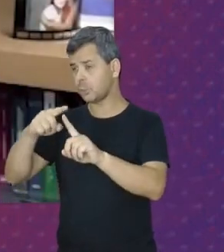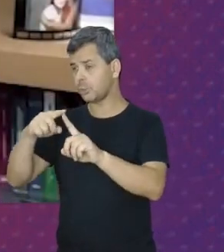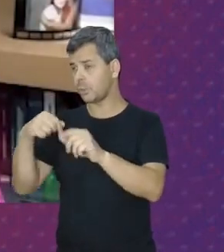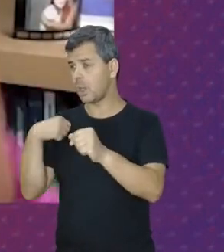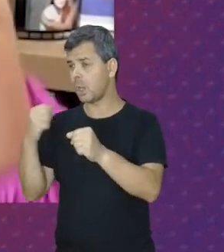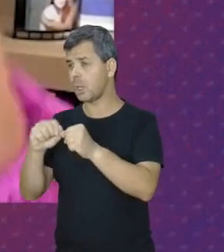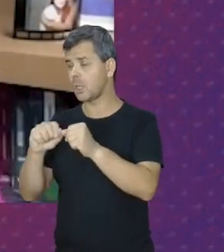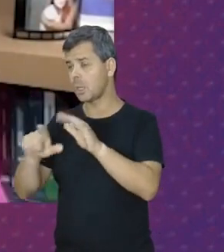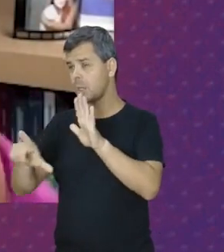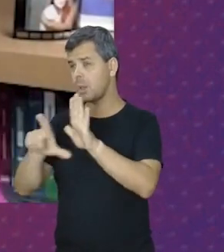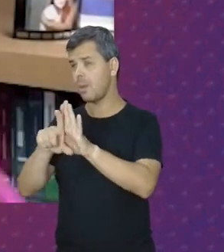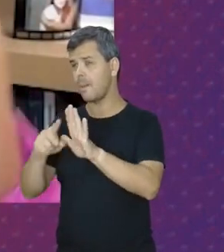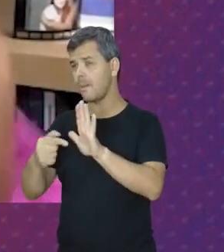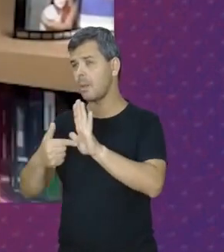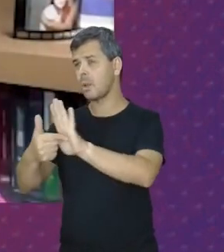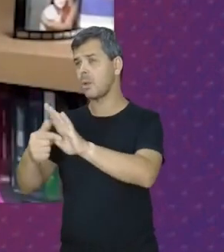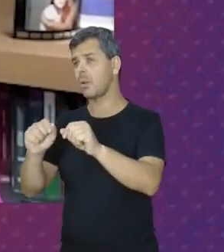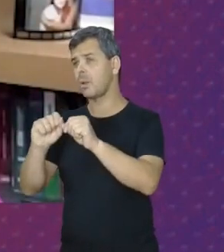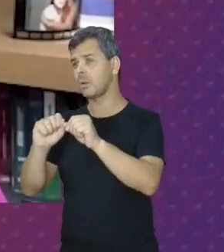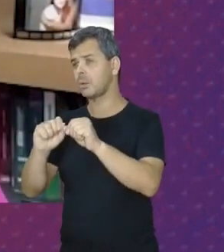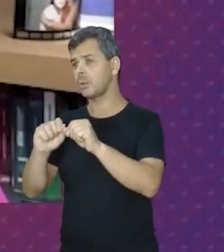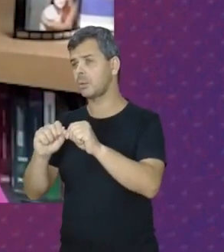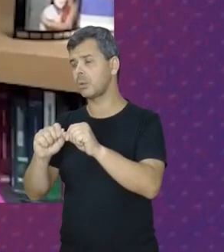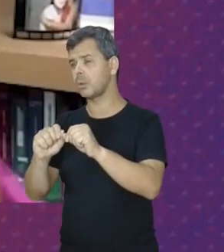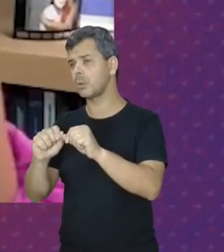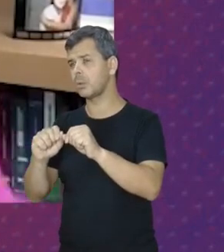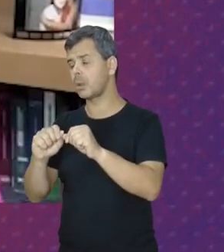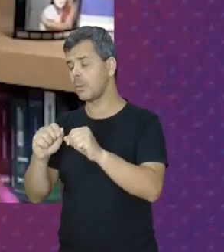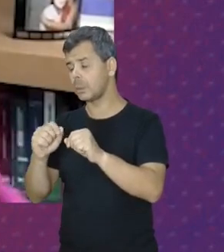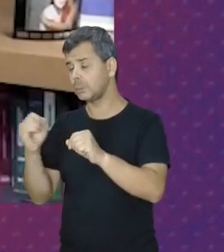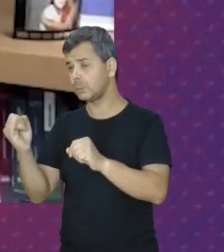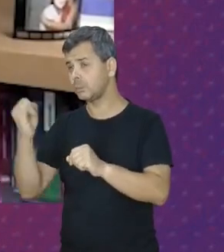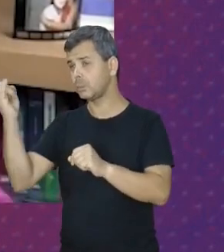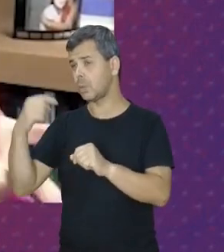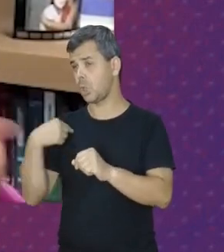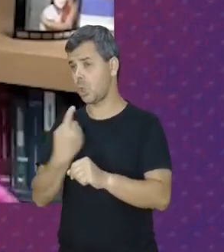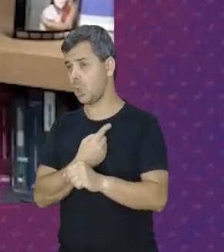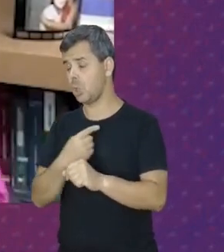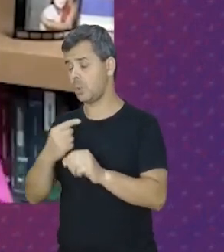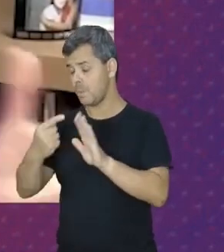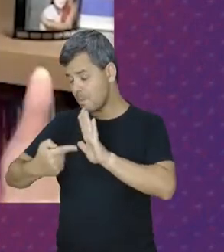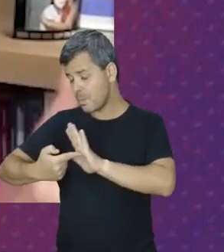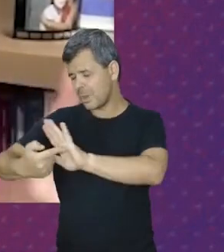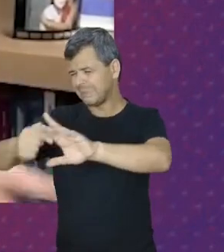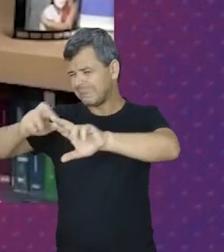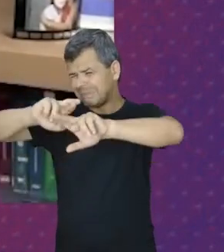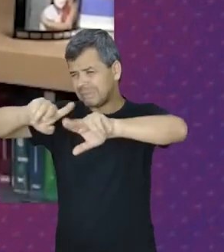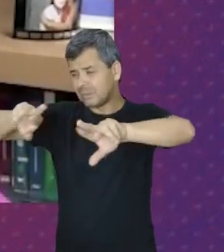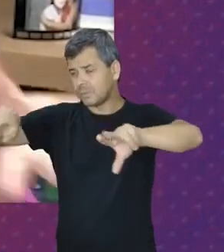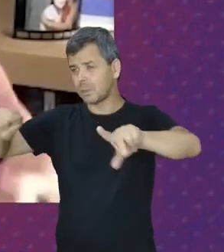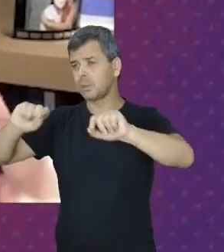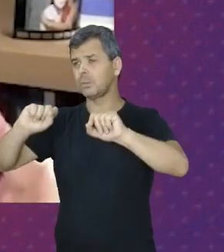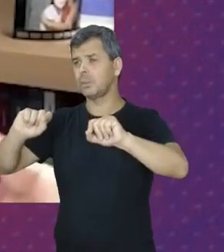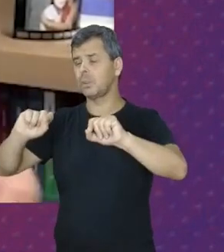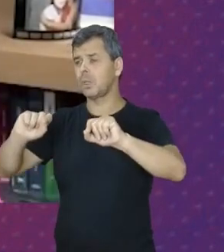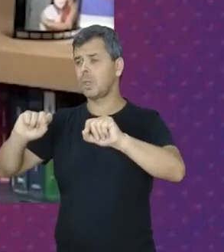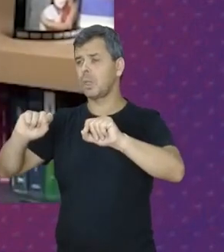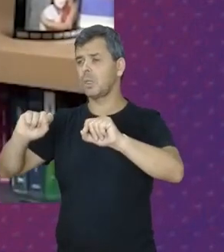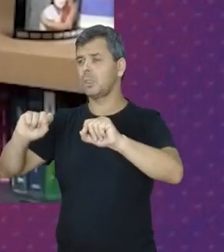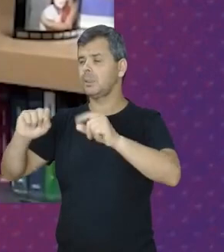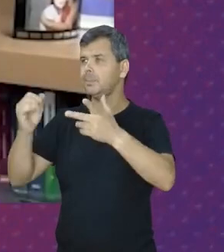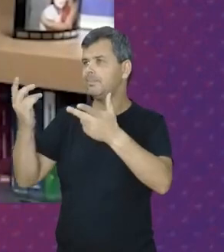em forma de lei, são parte fundante. Mas a gente pode citar diversas outras